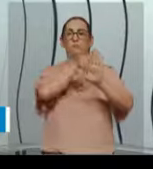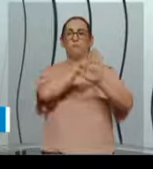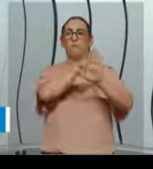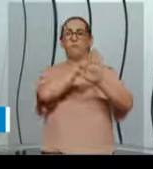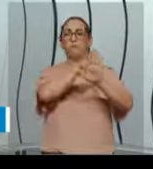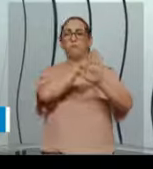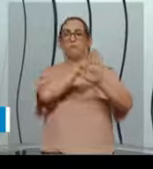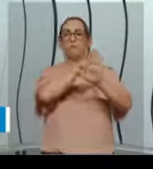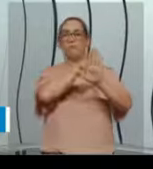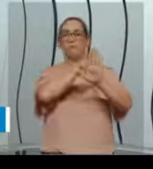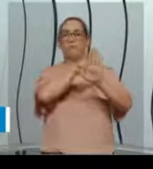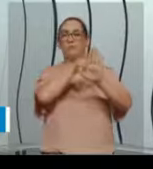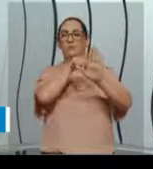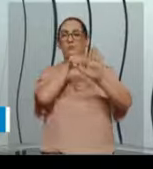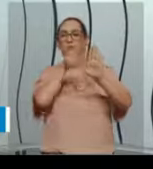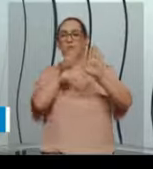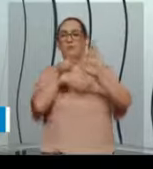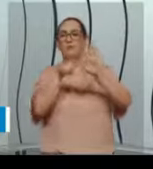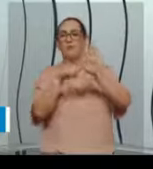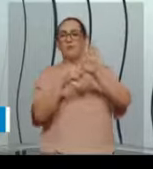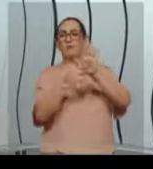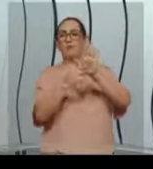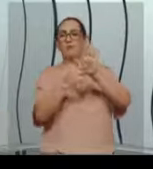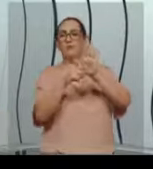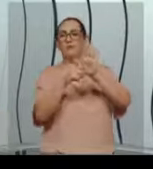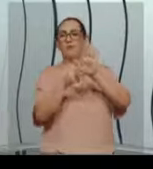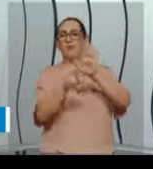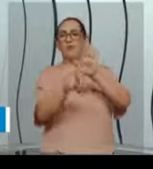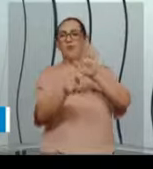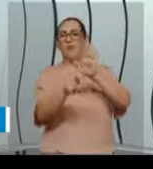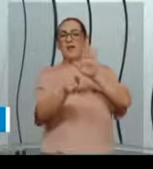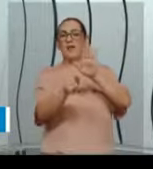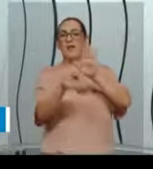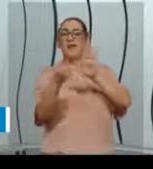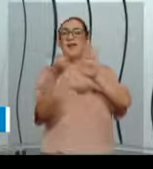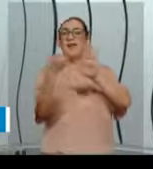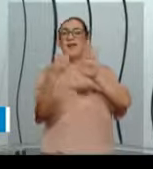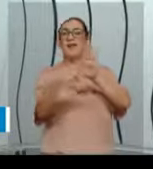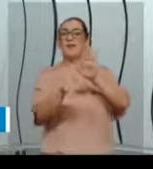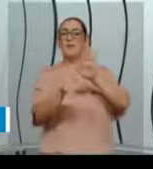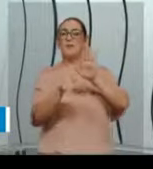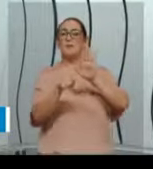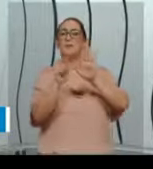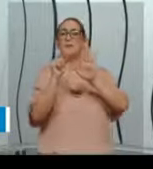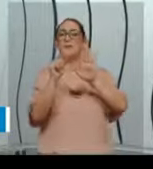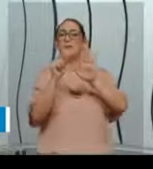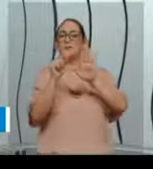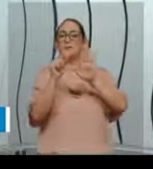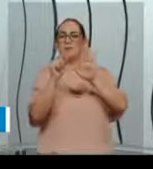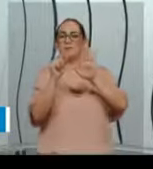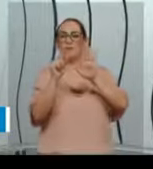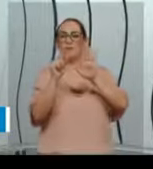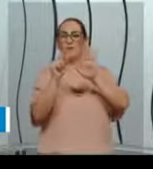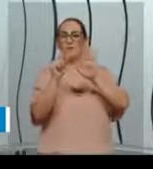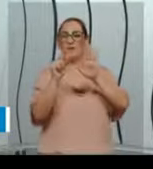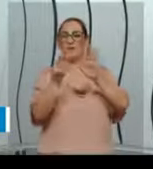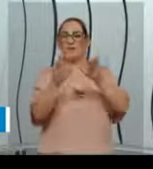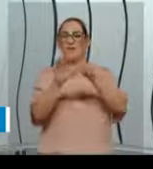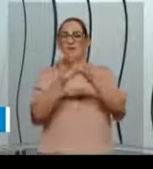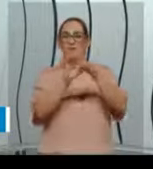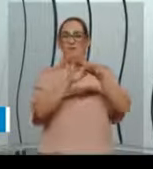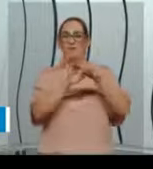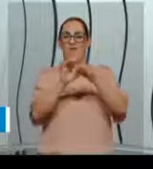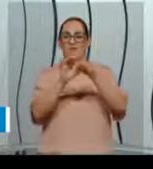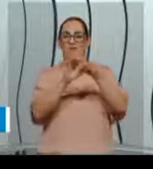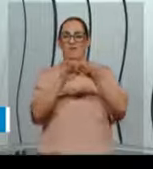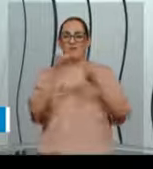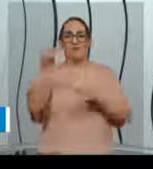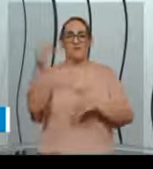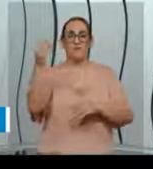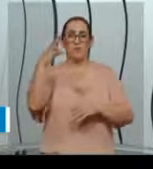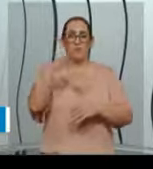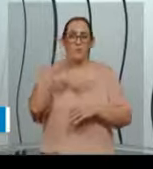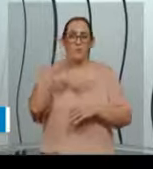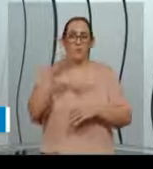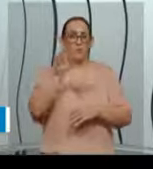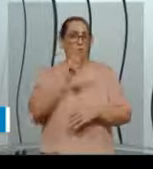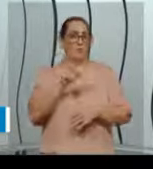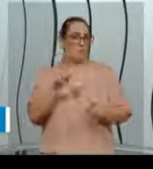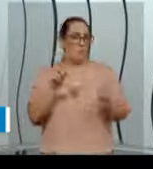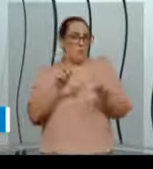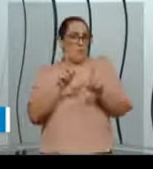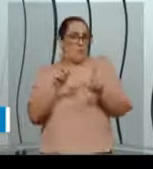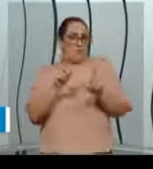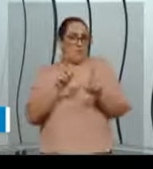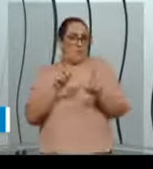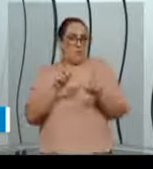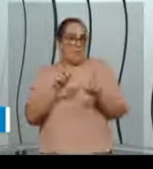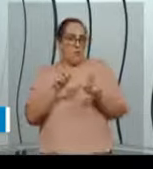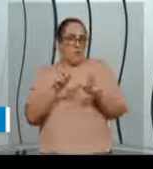substância, essa substância vai ter a capacidade de interagir com essa luz polarizada ou de não interagir com a